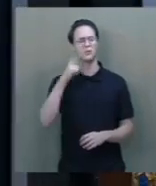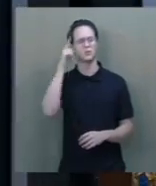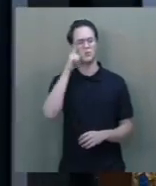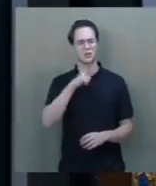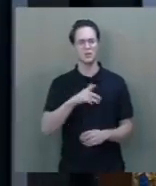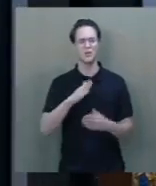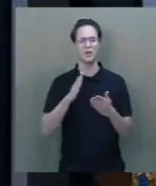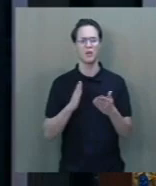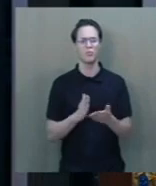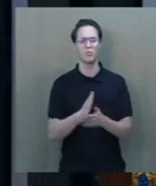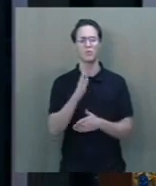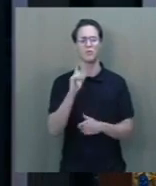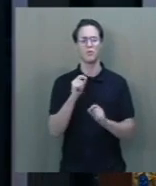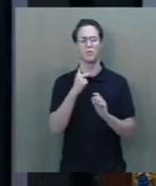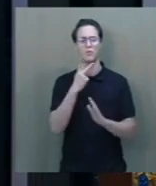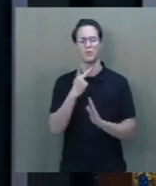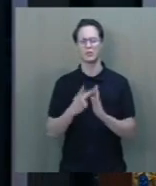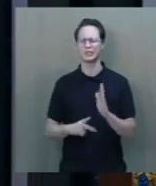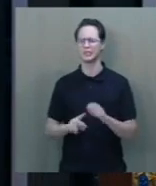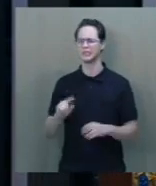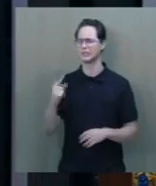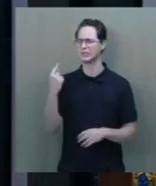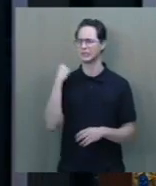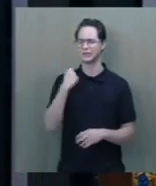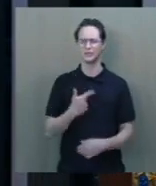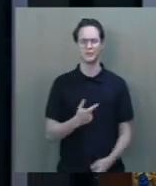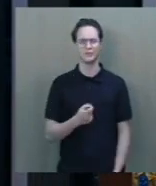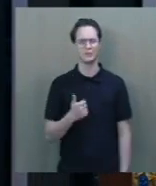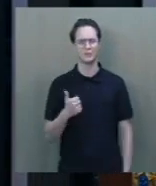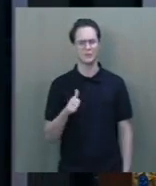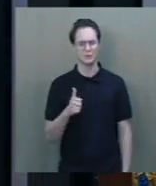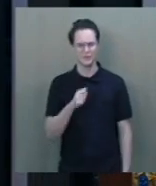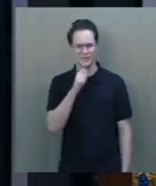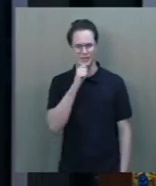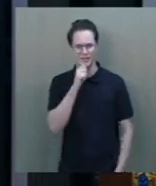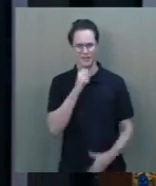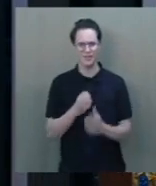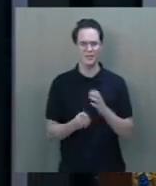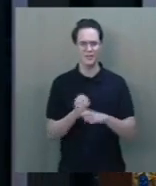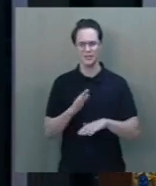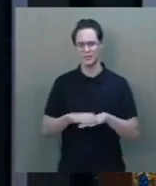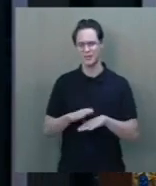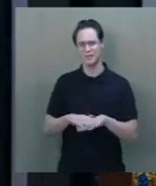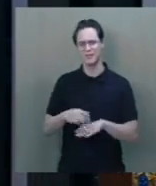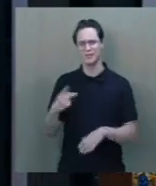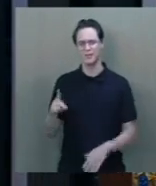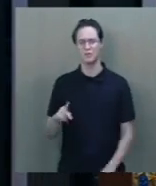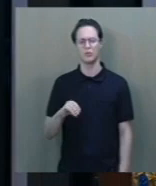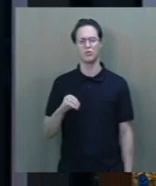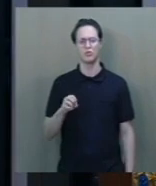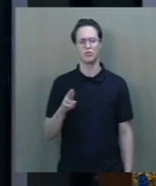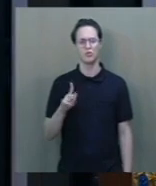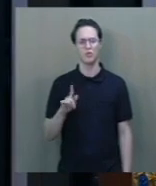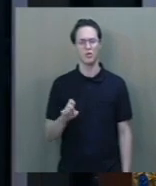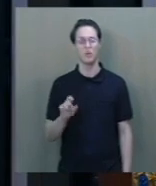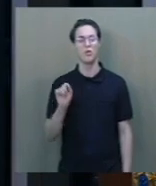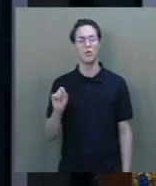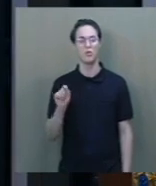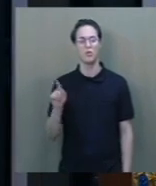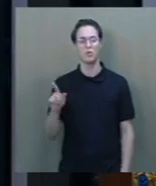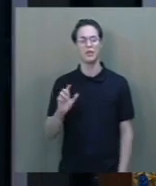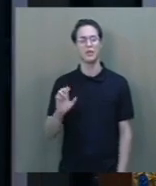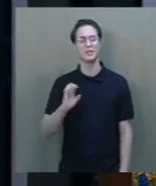Rodrigo Pacheco, um projeto desde 2011, ainda de autoria do senador Jorge Bonhaus, que é o Estatuto de Defesa